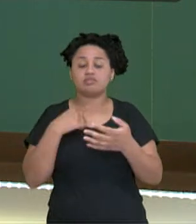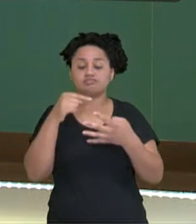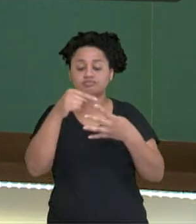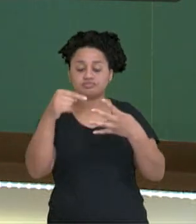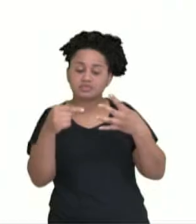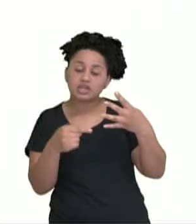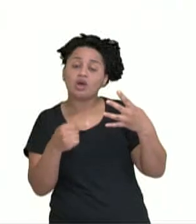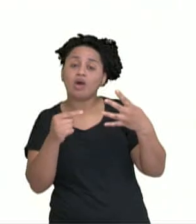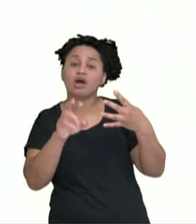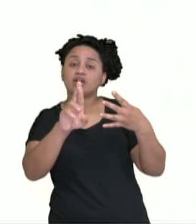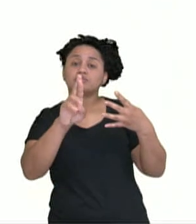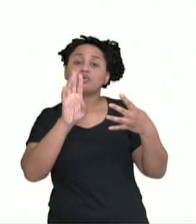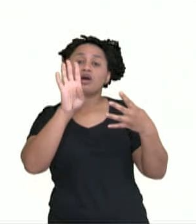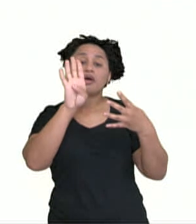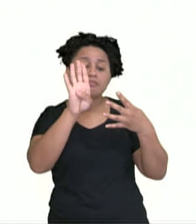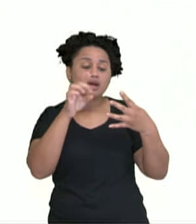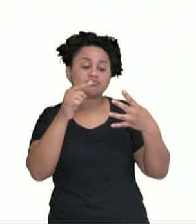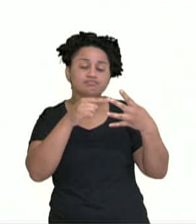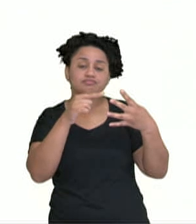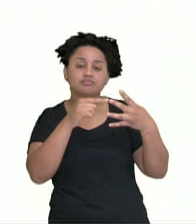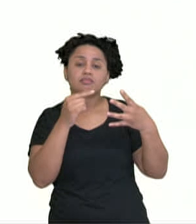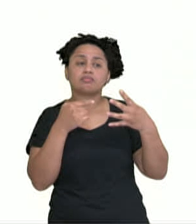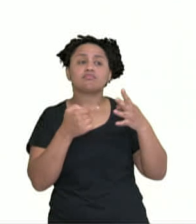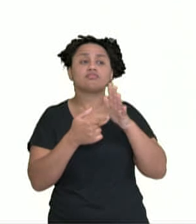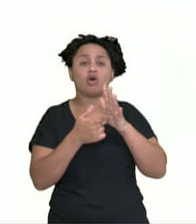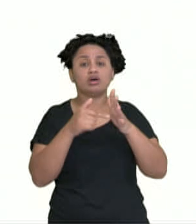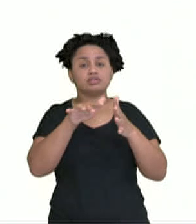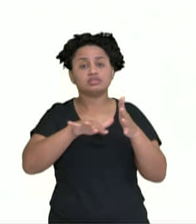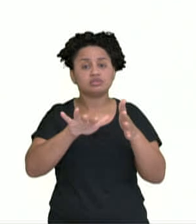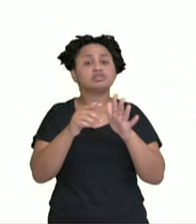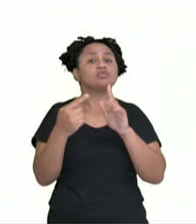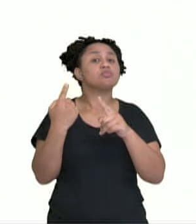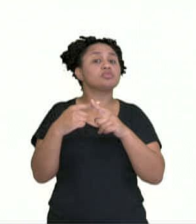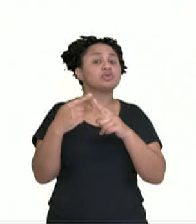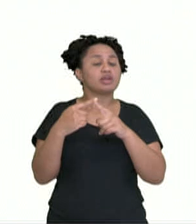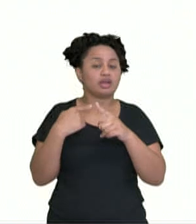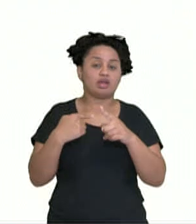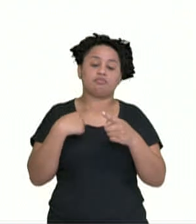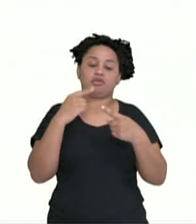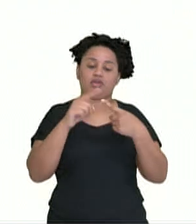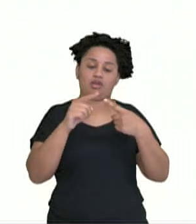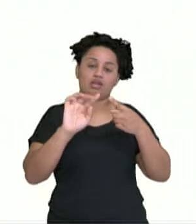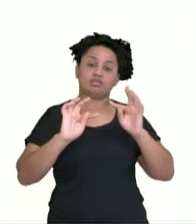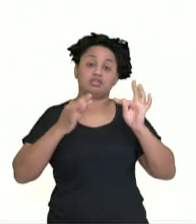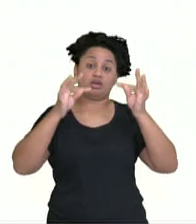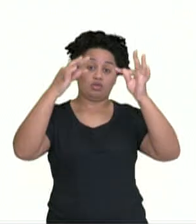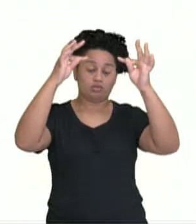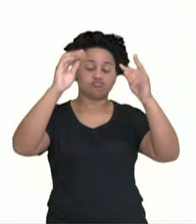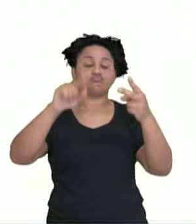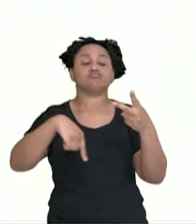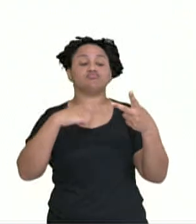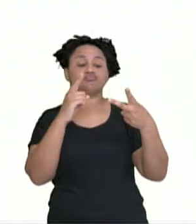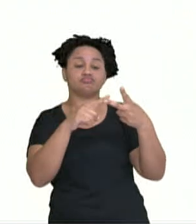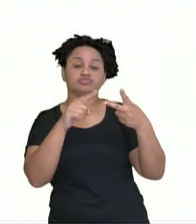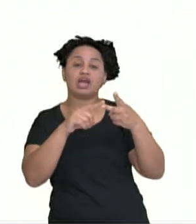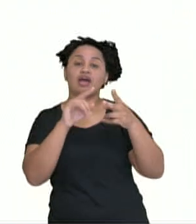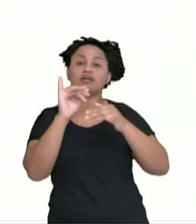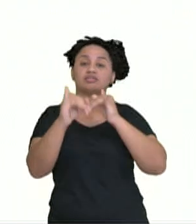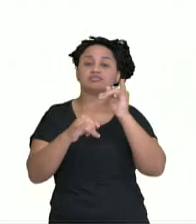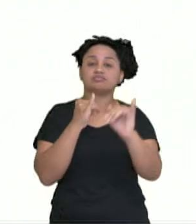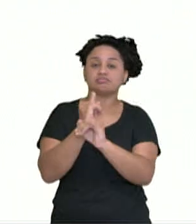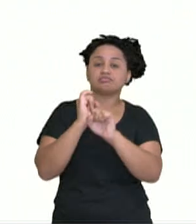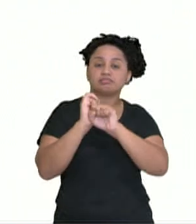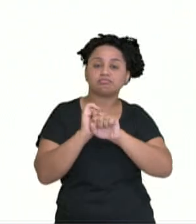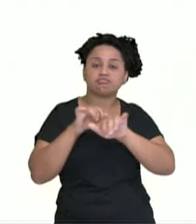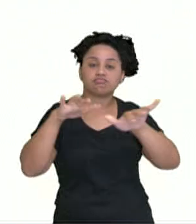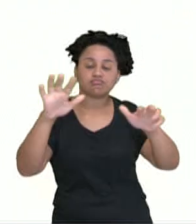alternativa B é a que elenca algum desses fatores, né? Como o avanço da tecnologia, a expansão da